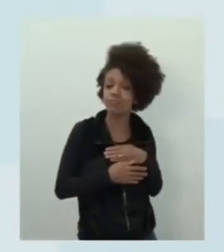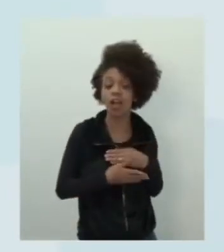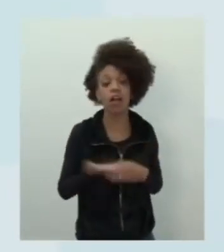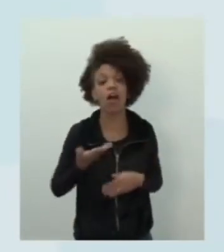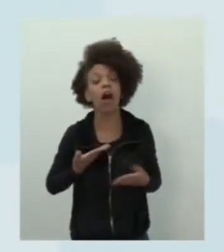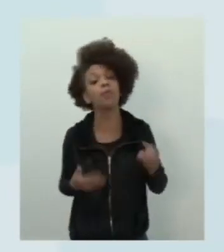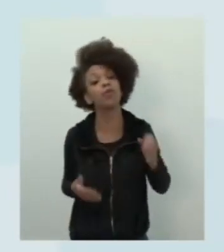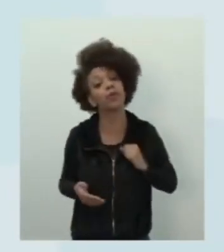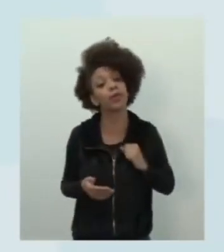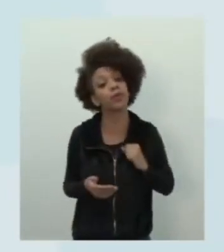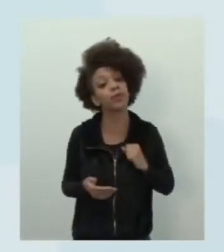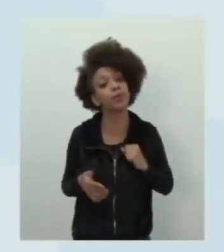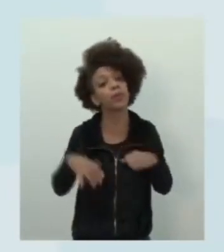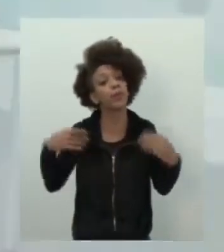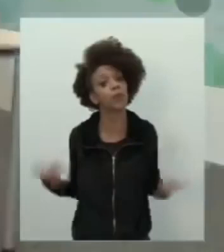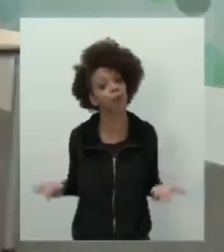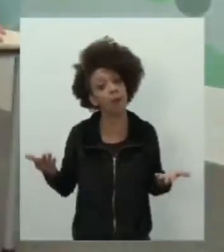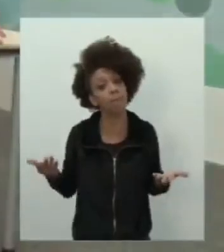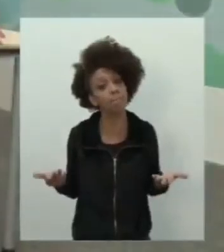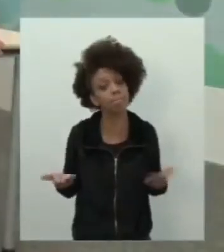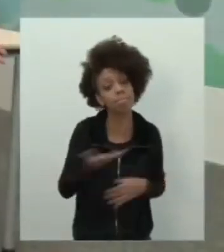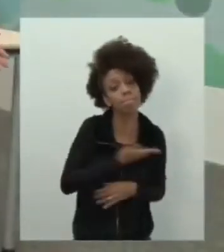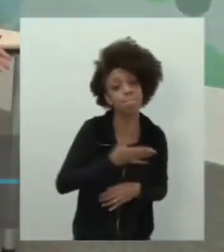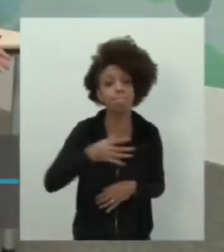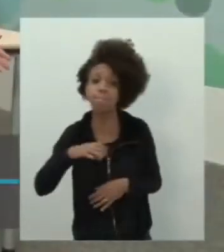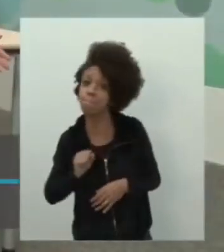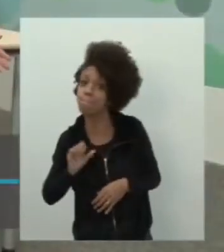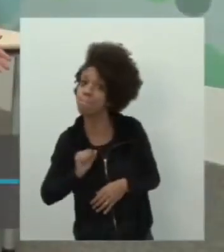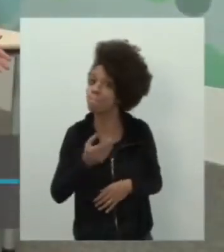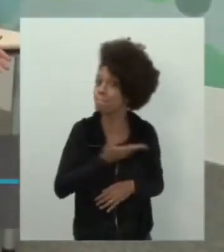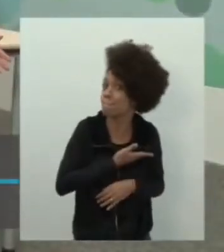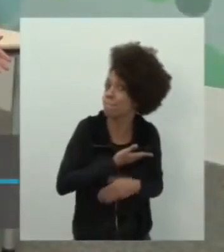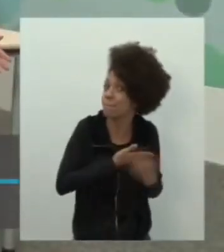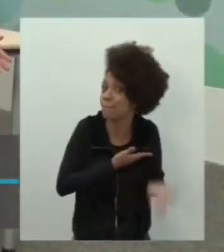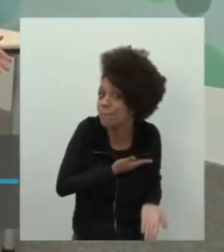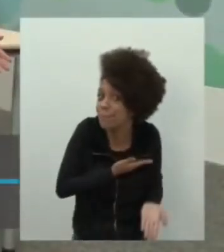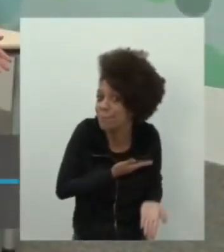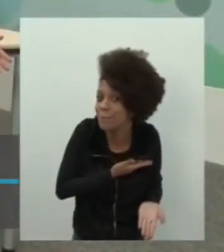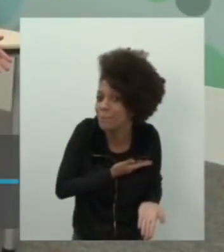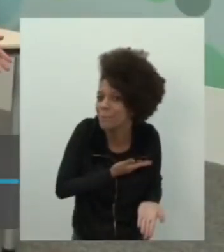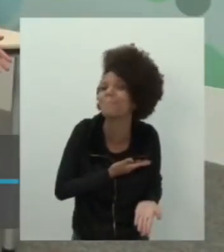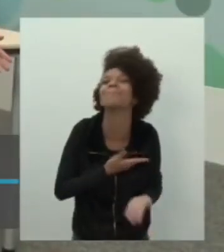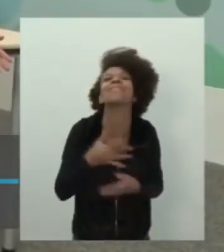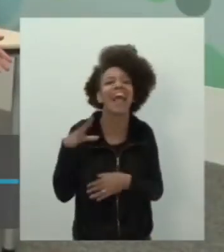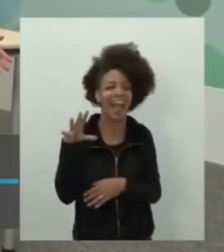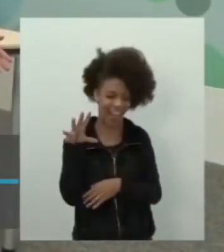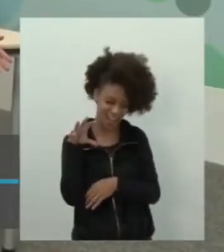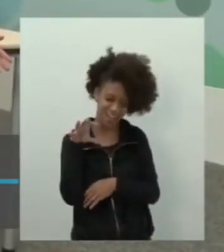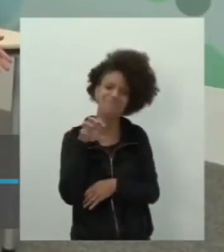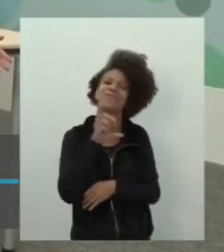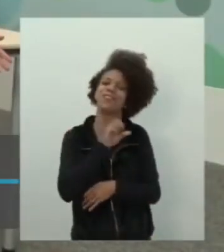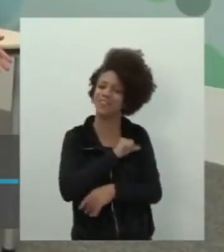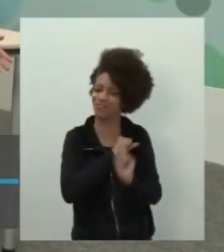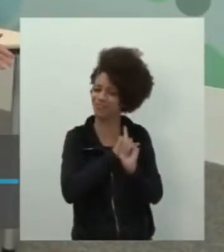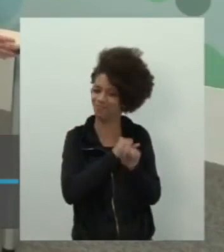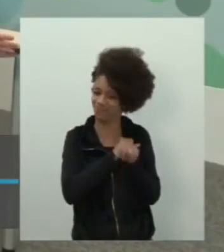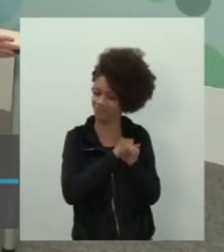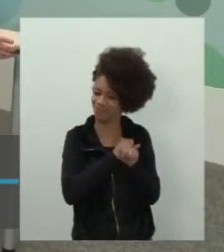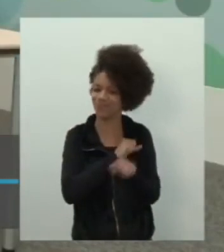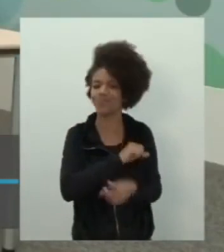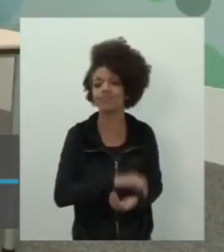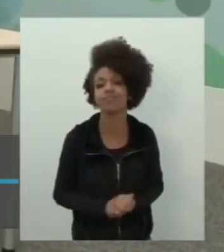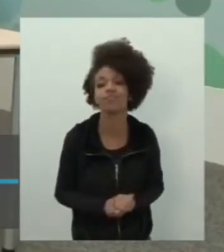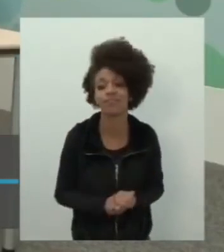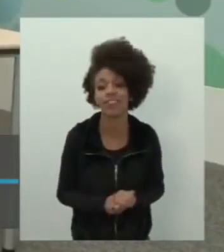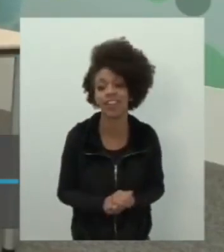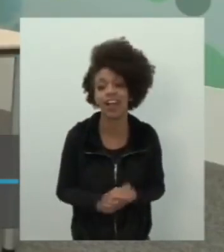aqui entre amor e amigo. Agora eu tô confusa com vocês aqui. Amor. Essa aí é de amor. Há pouco ouvi de uma senhora. Peraí, deixa eu